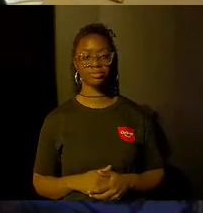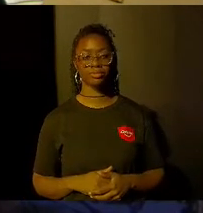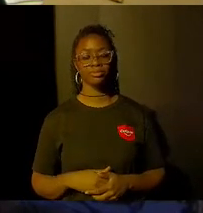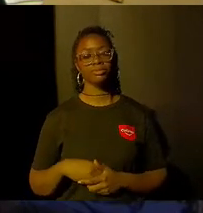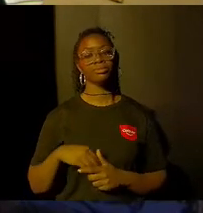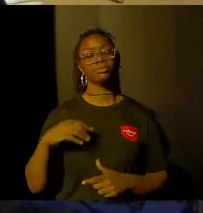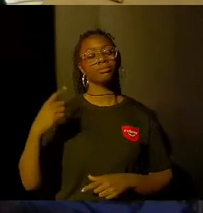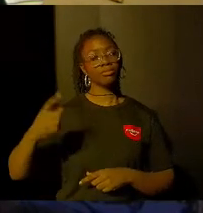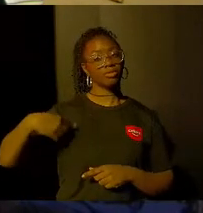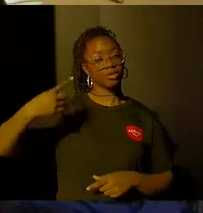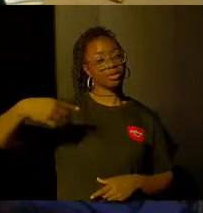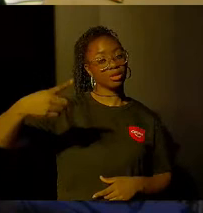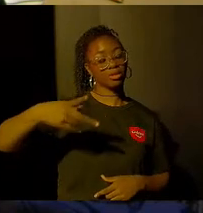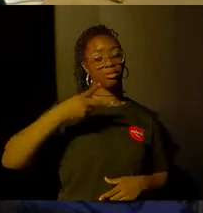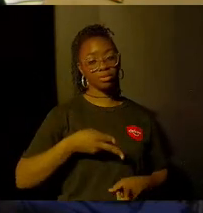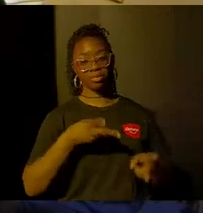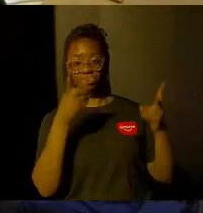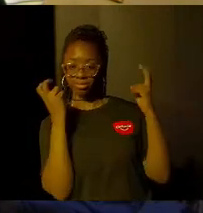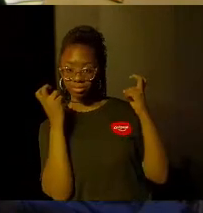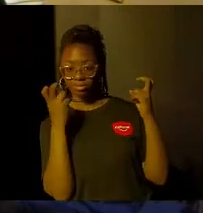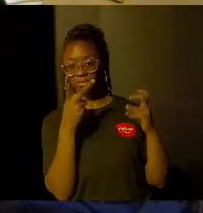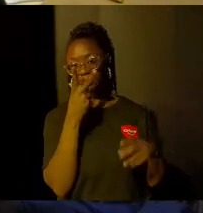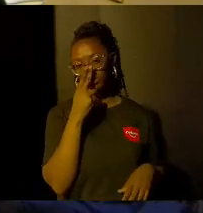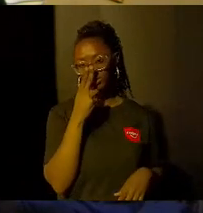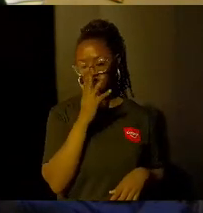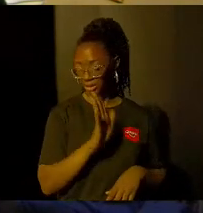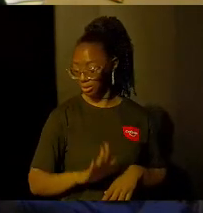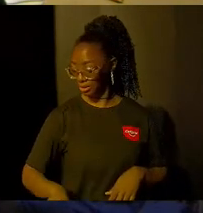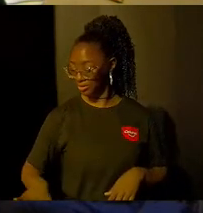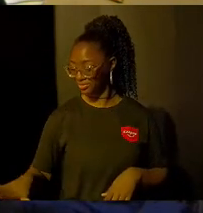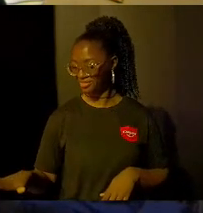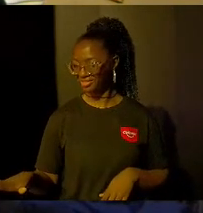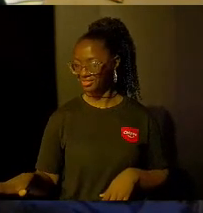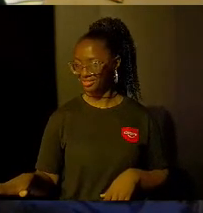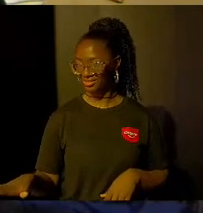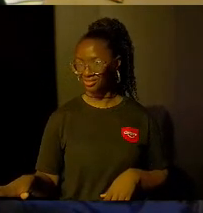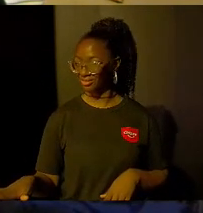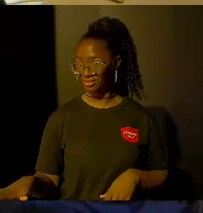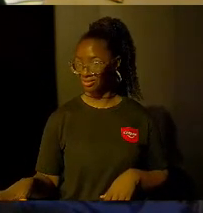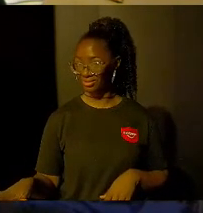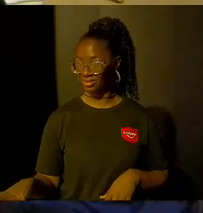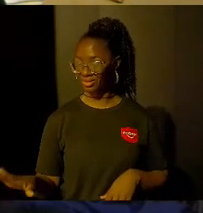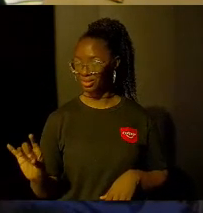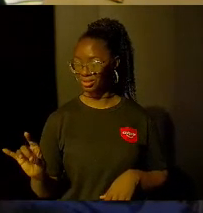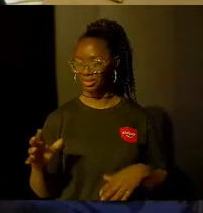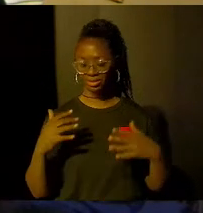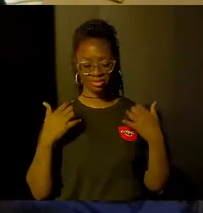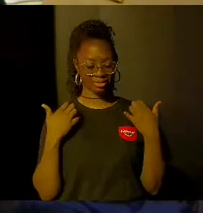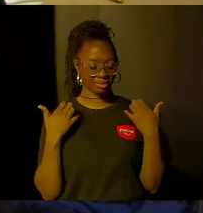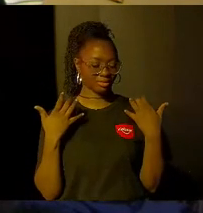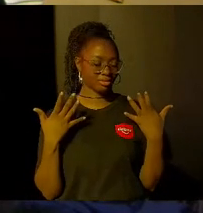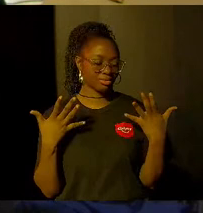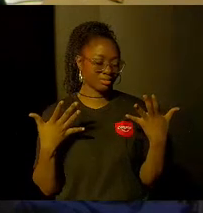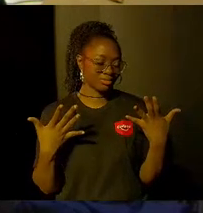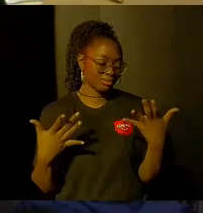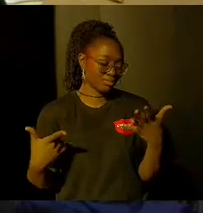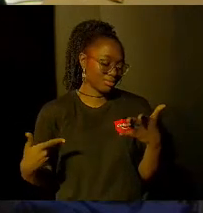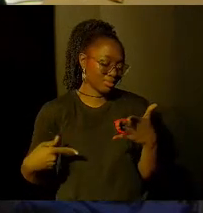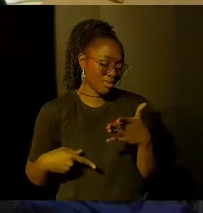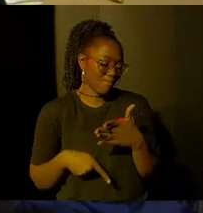tarde eu fui perceber que o que parecia infantilidade era a expressão de uma intensidade